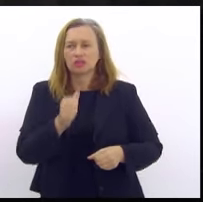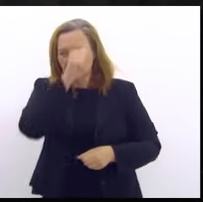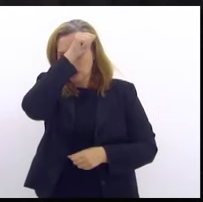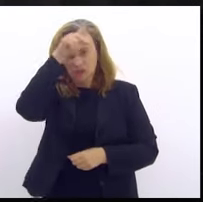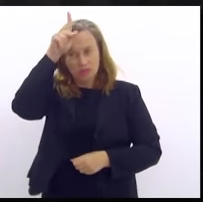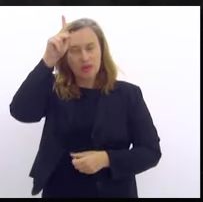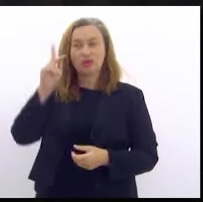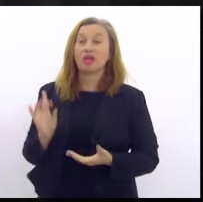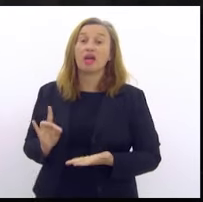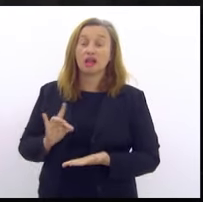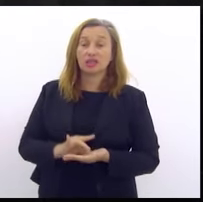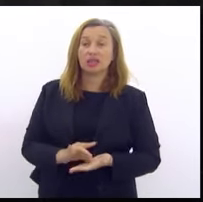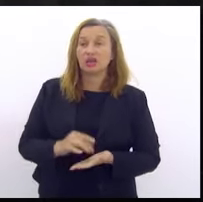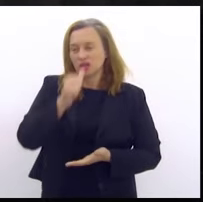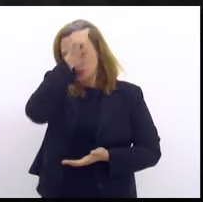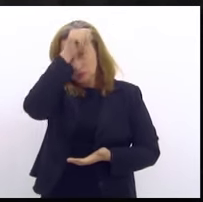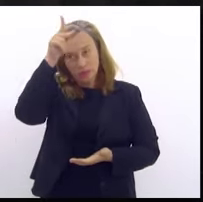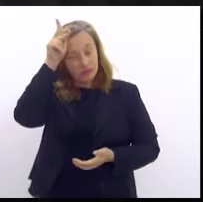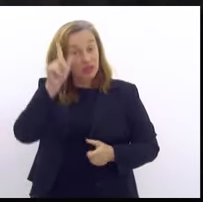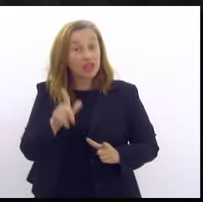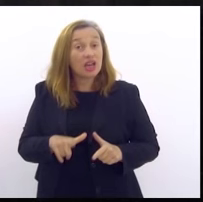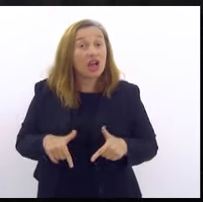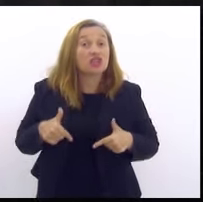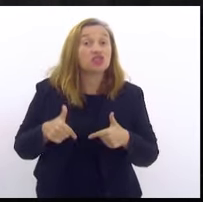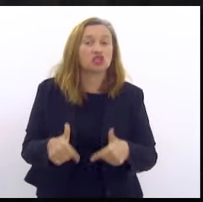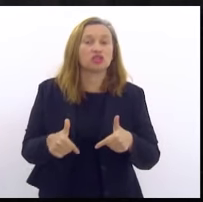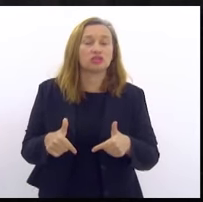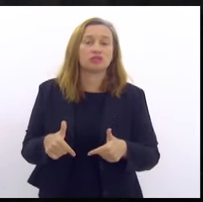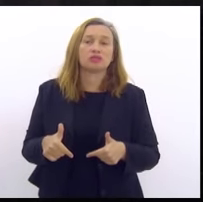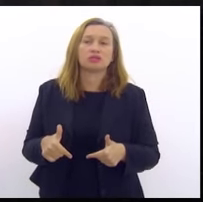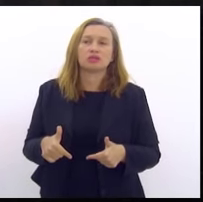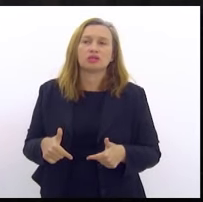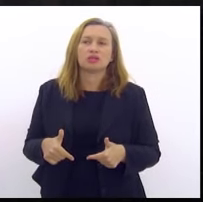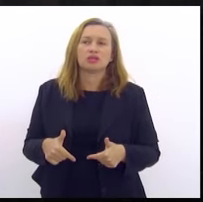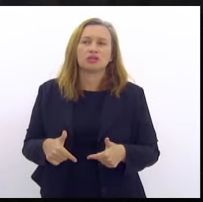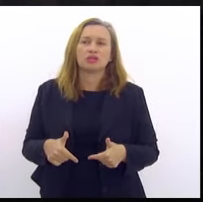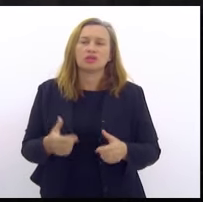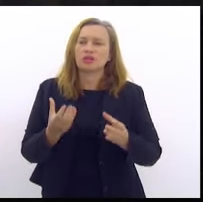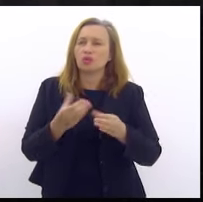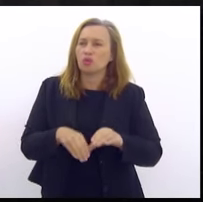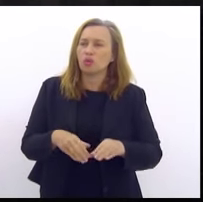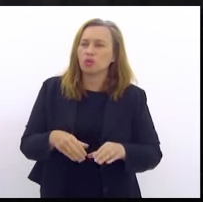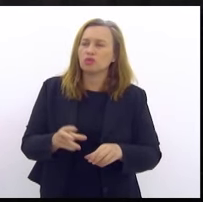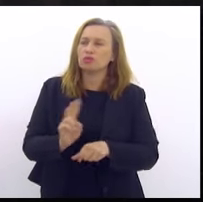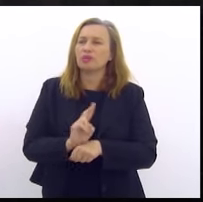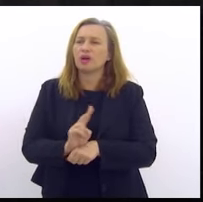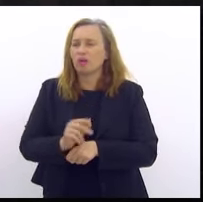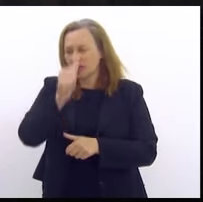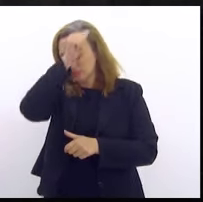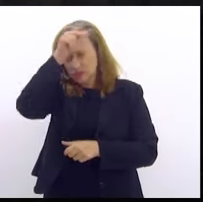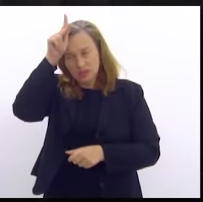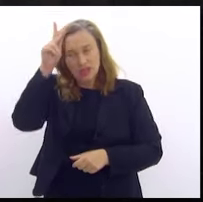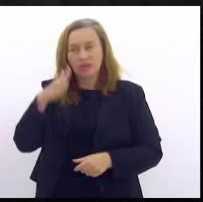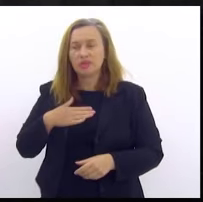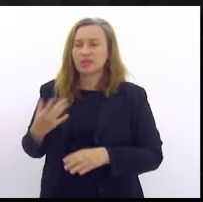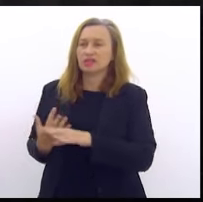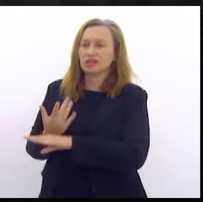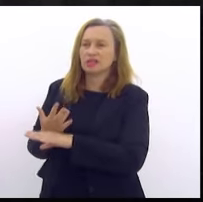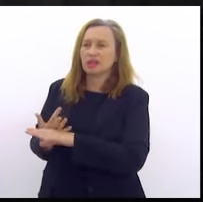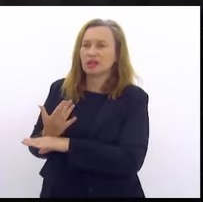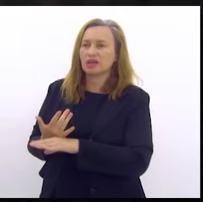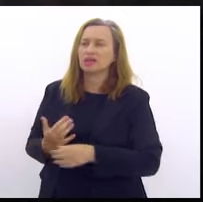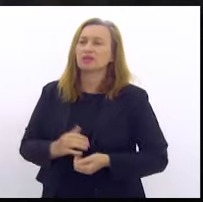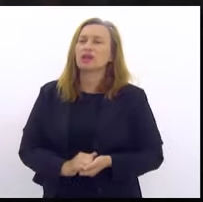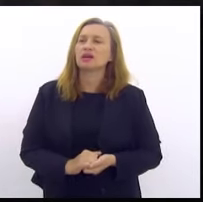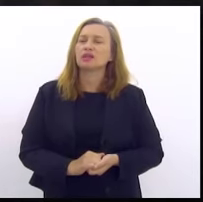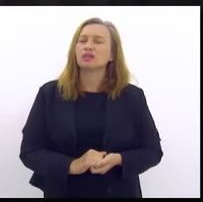realidade, dos prefeitos tomarem posição, fazer concurso para a guarda, como na minha cidade, Duque de Caxias, armar